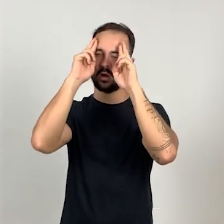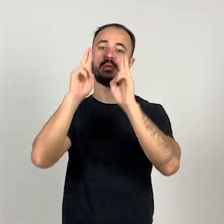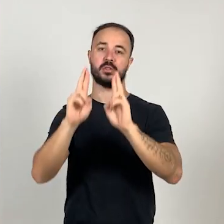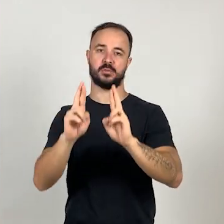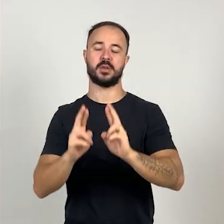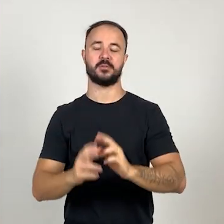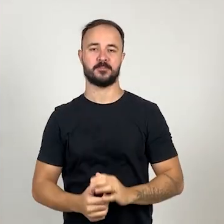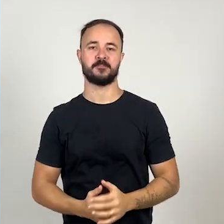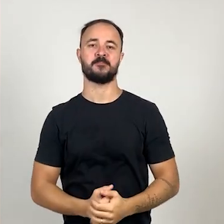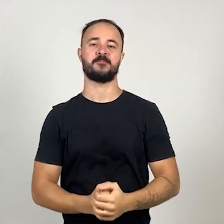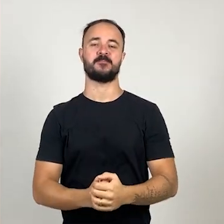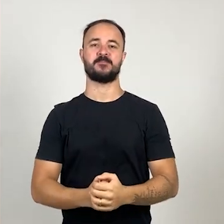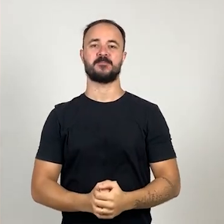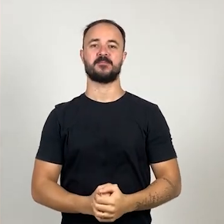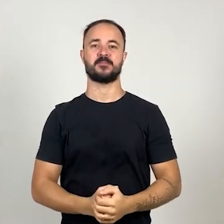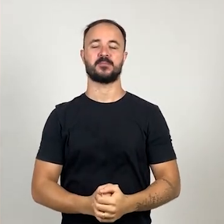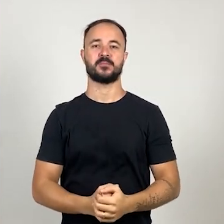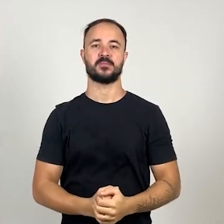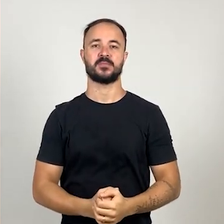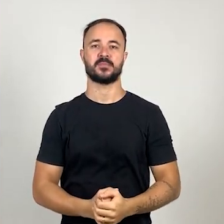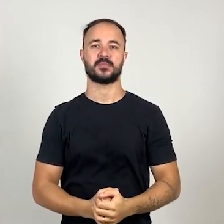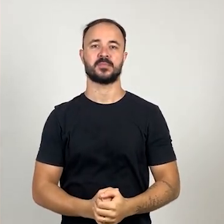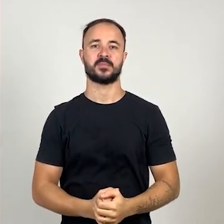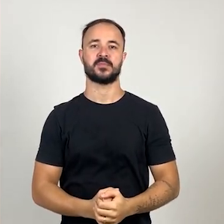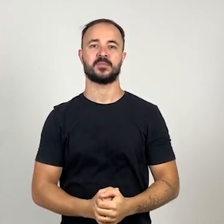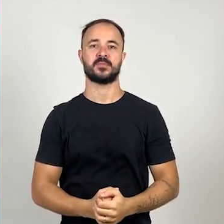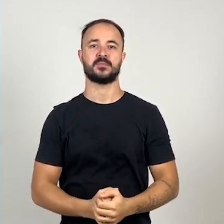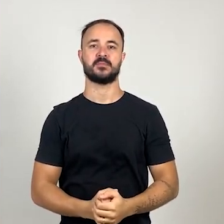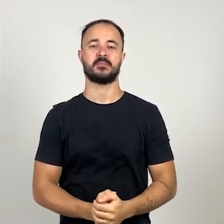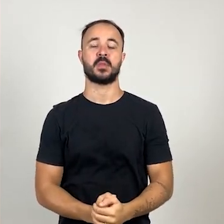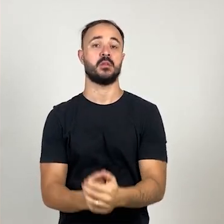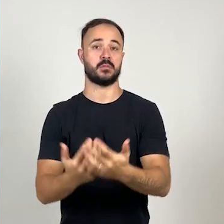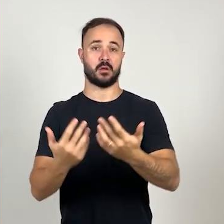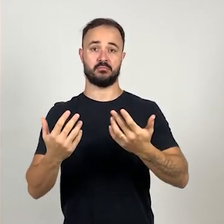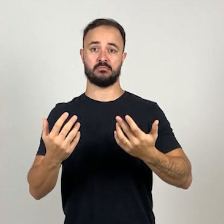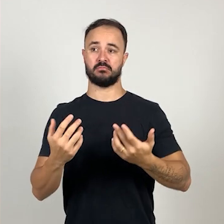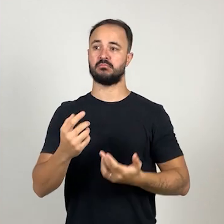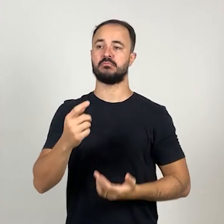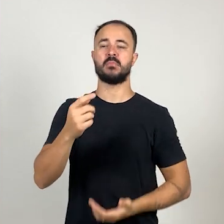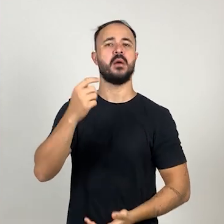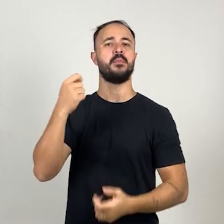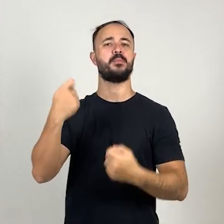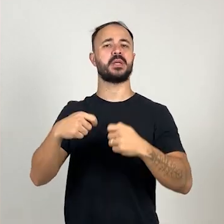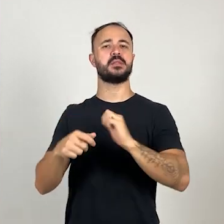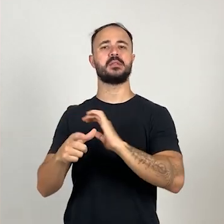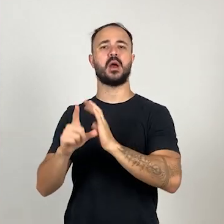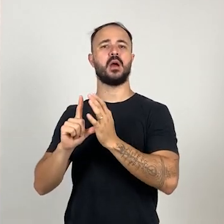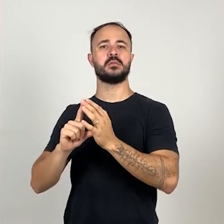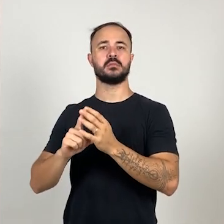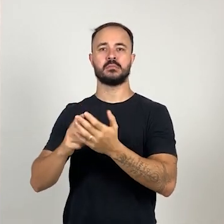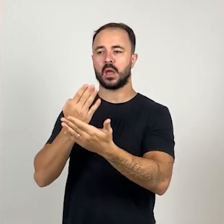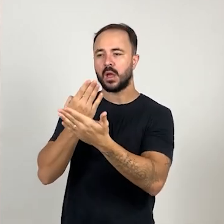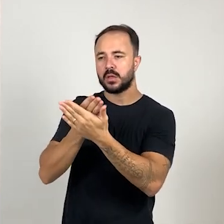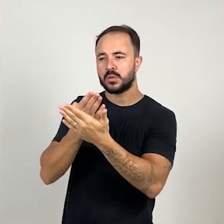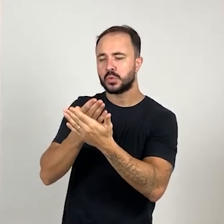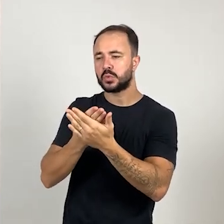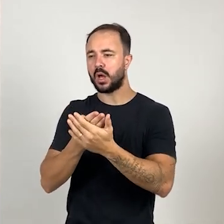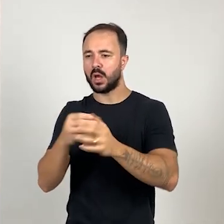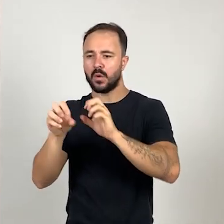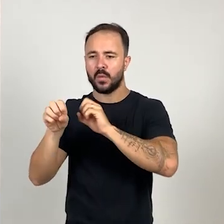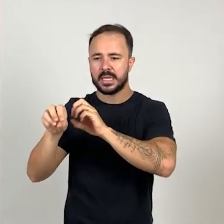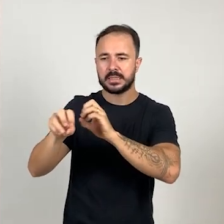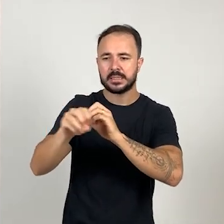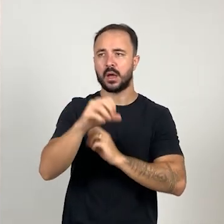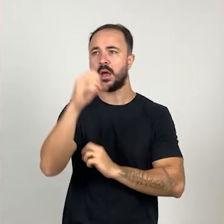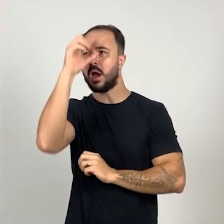e antirracista em todas as esferas da vida. Isso envolve educar-se, estar atento ao poder das